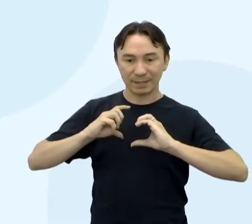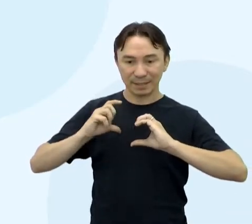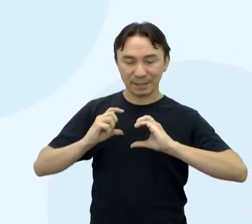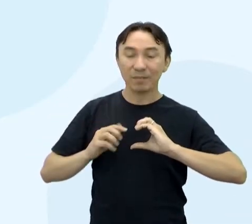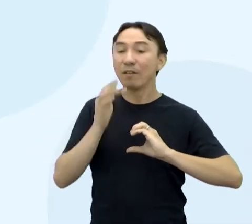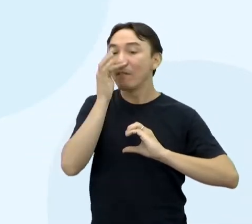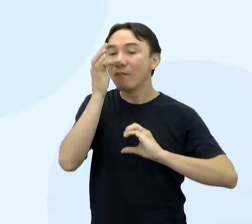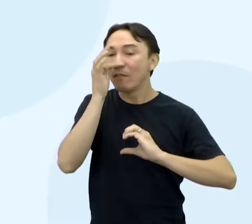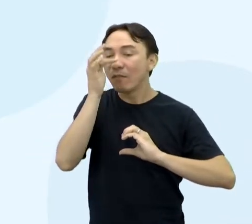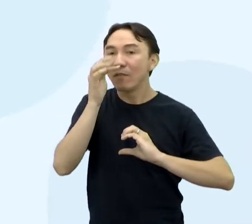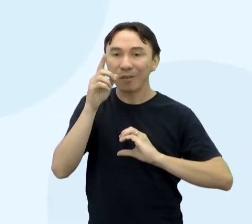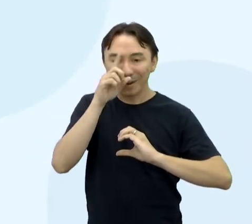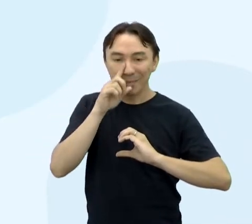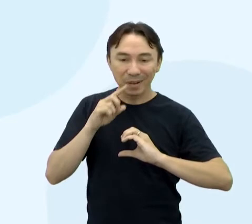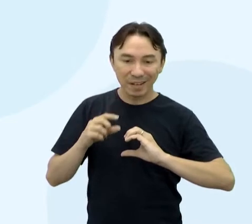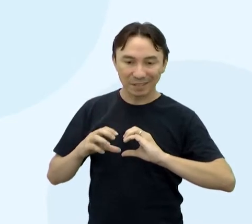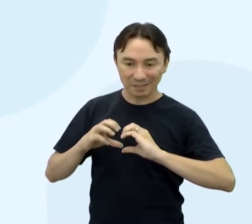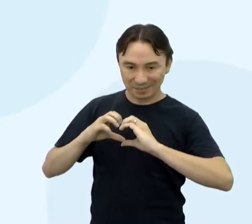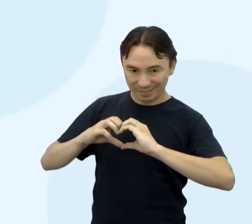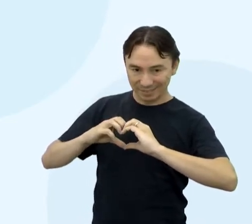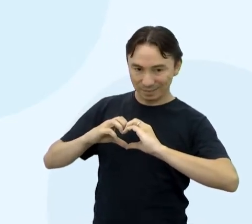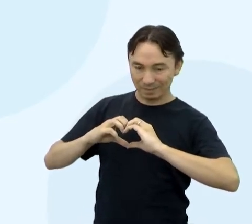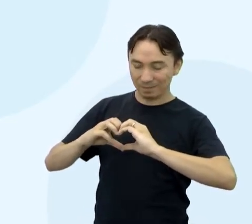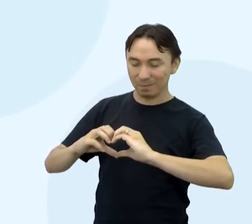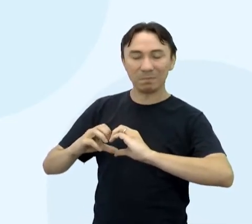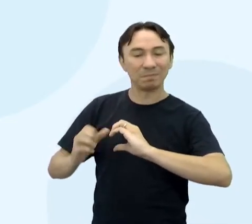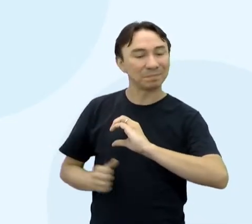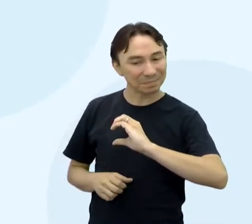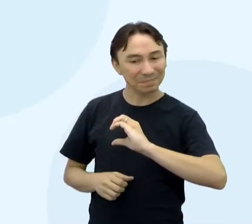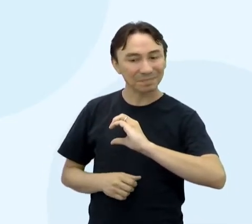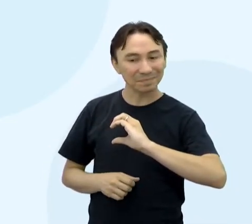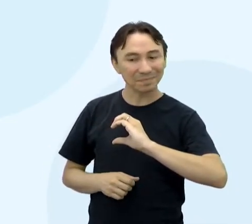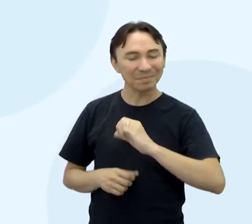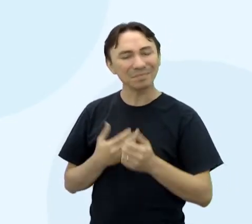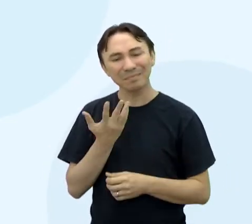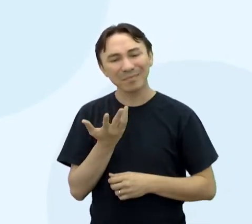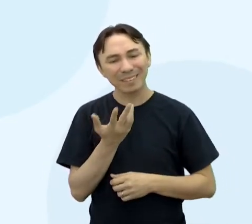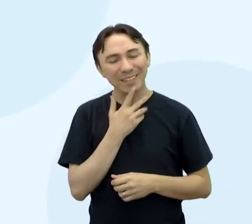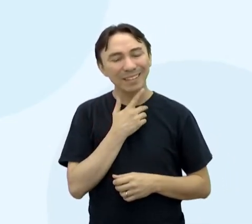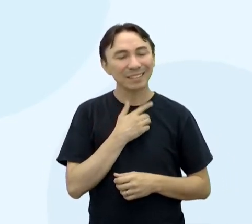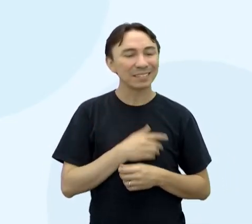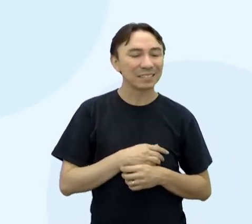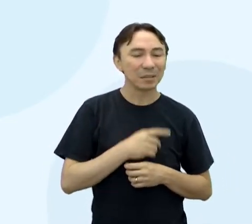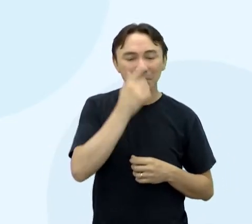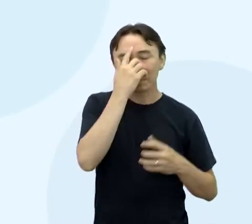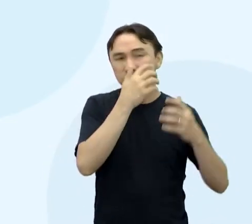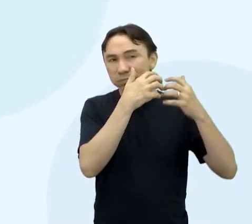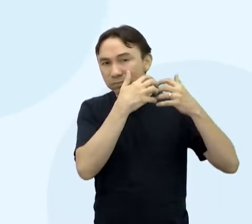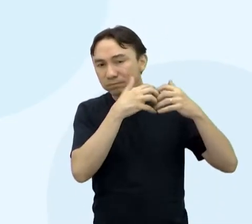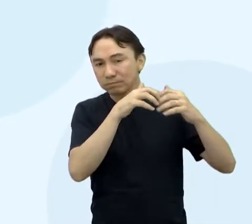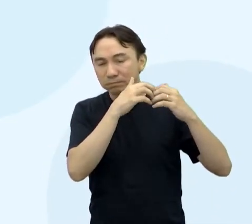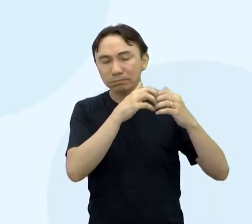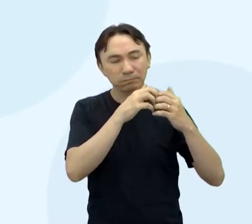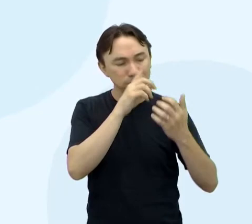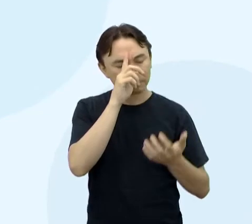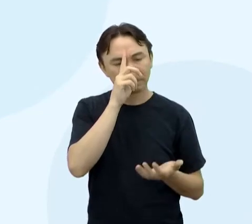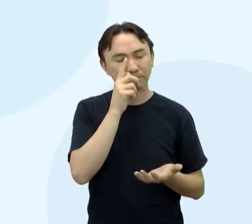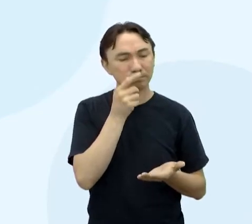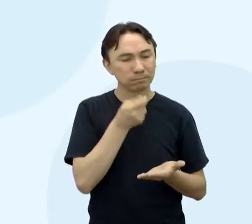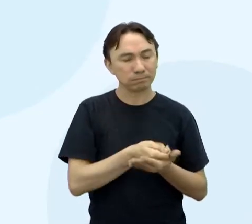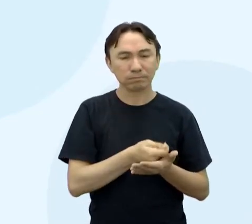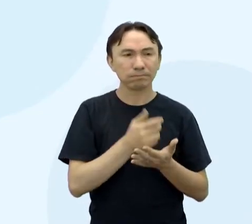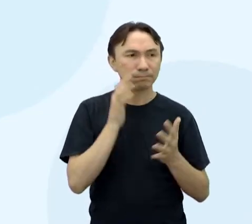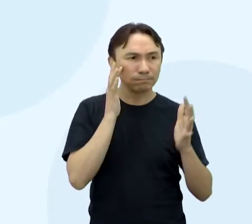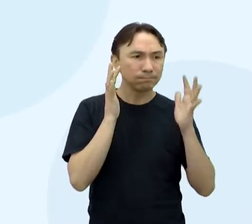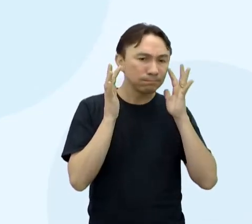amarela. E a razão. Como é que a gente pode interpretar aqui? Como é que você relaciona, Si, a partir das